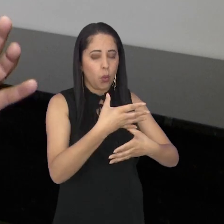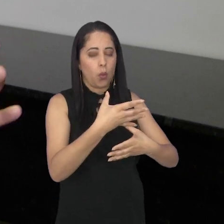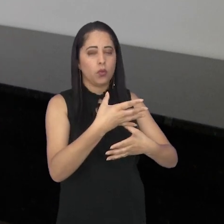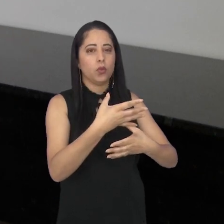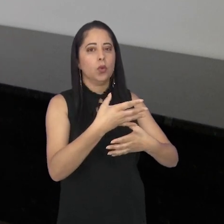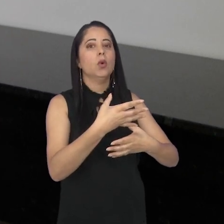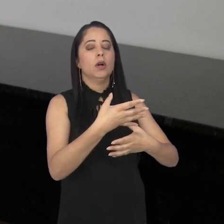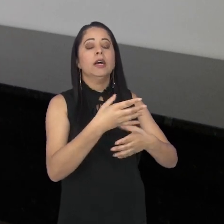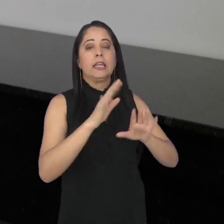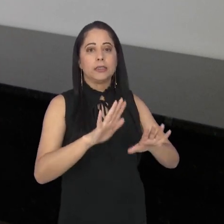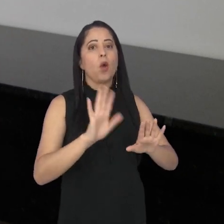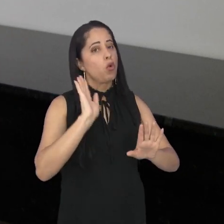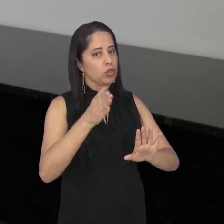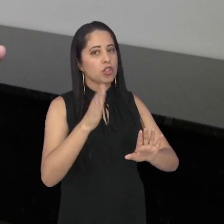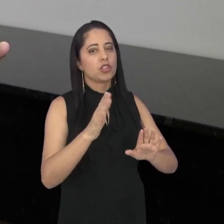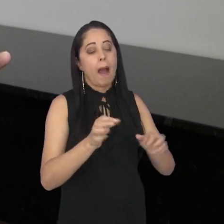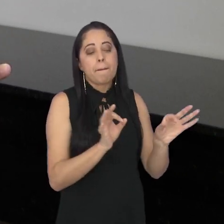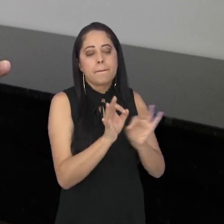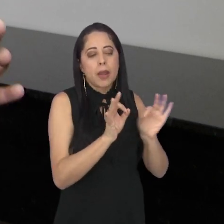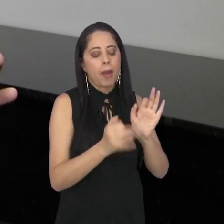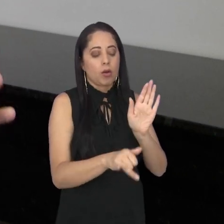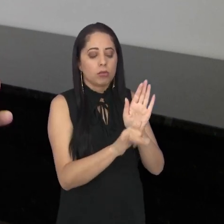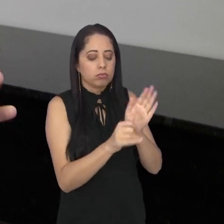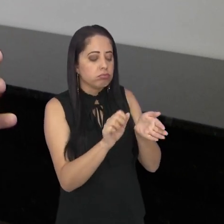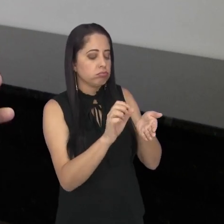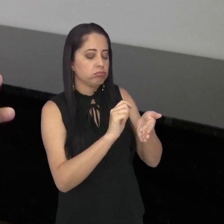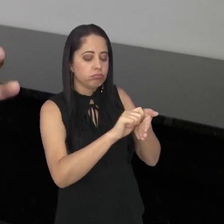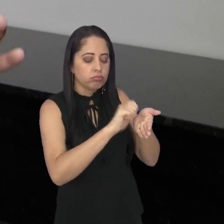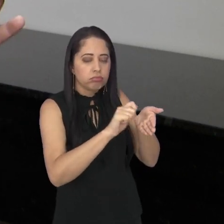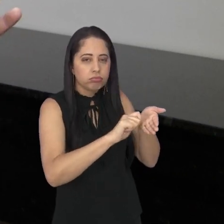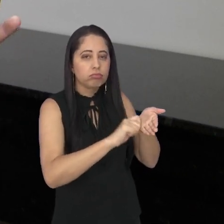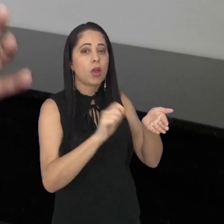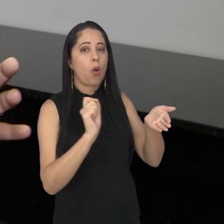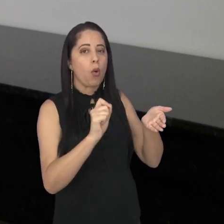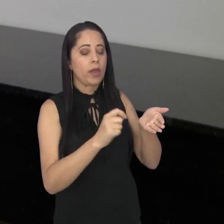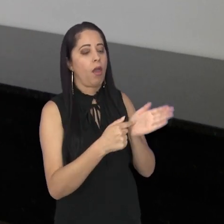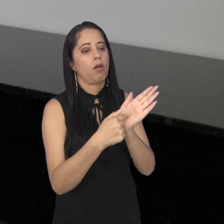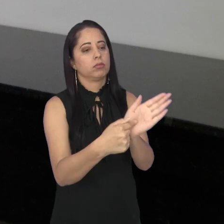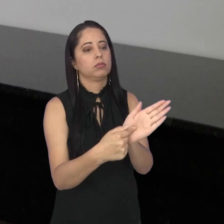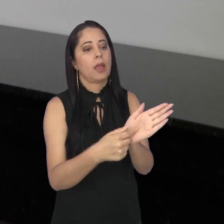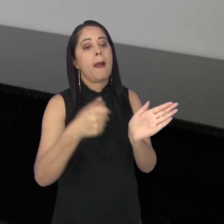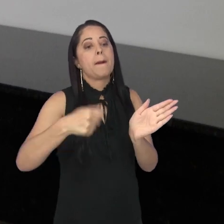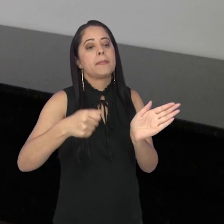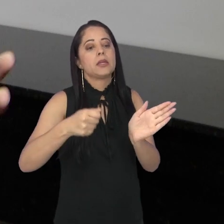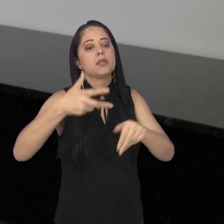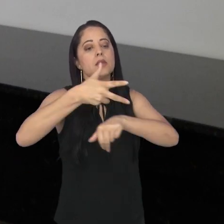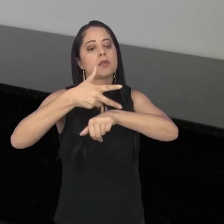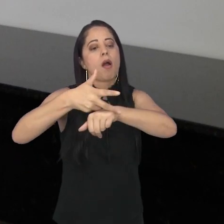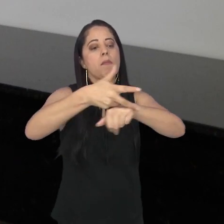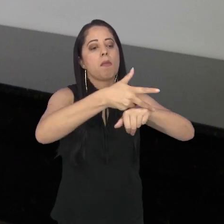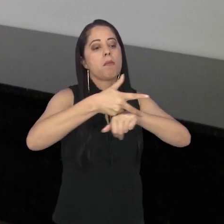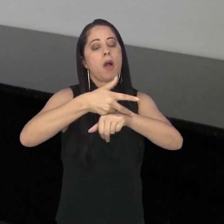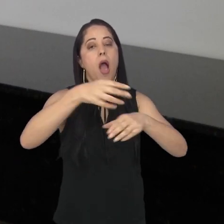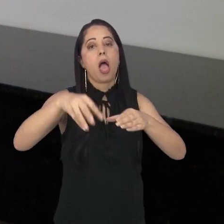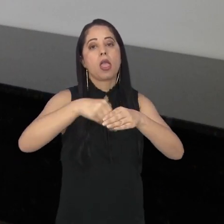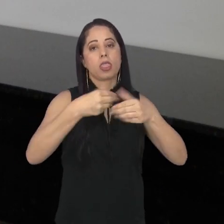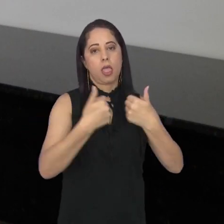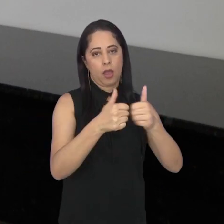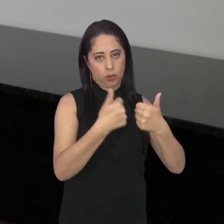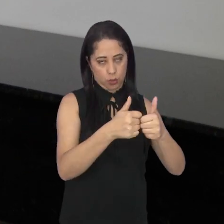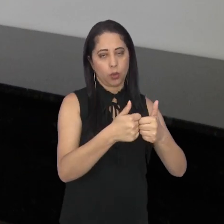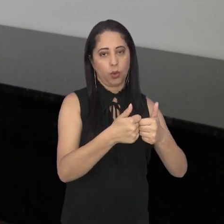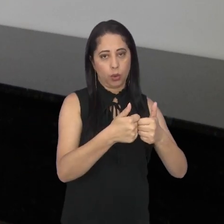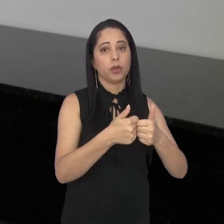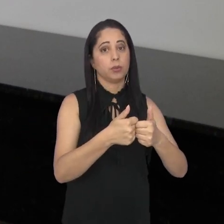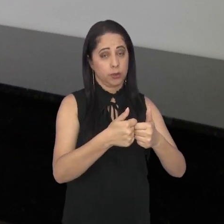nova concessão do transporte público, nós já podemos então exigir dessas empresas, aquela que vai ganhar a licitação e vai trazer para